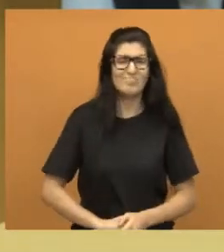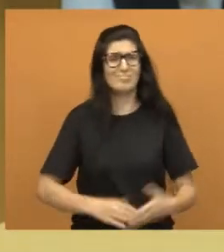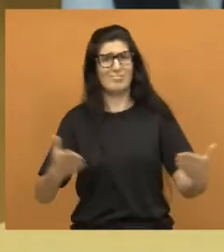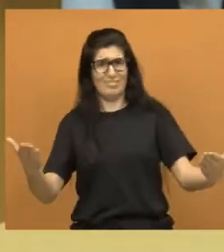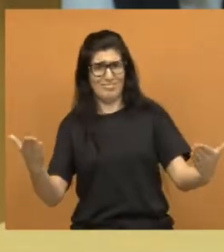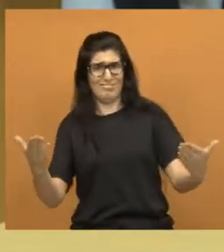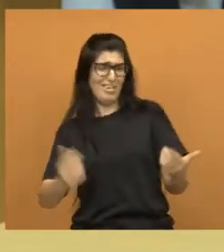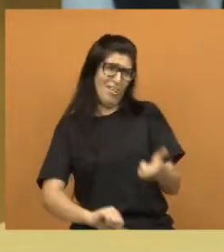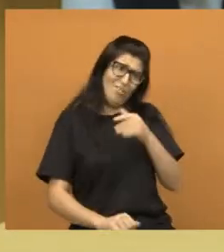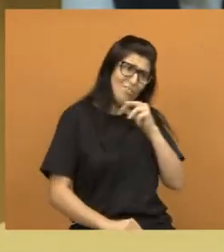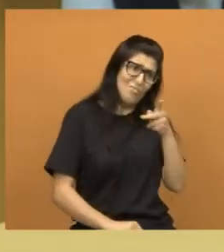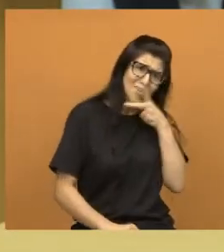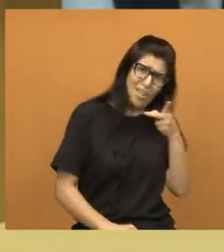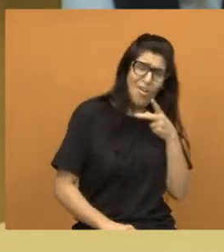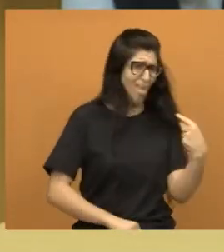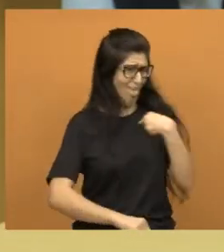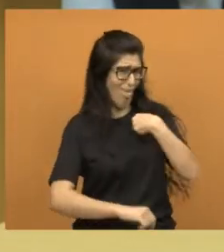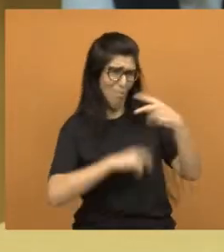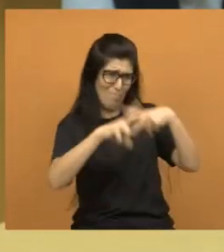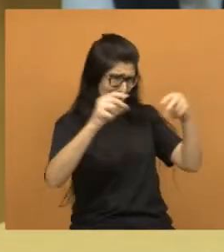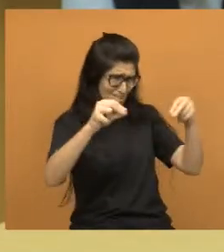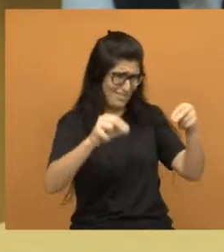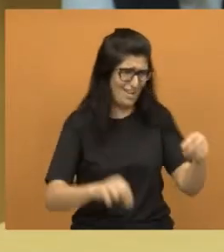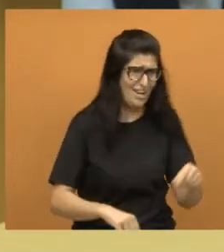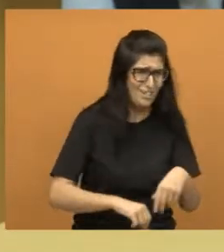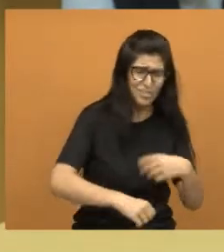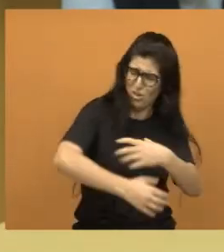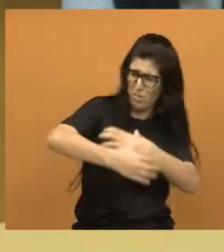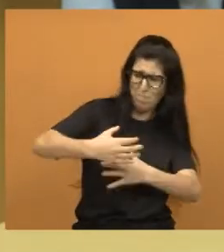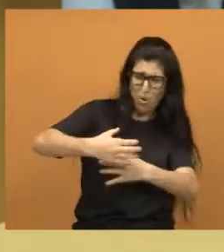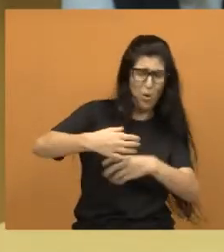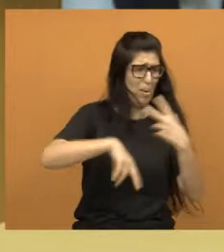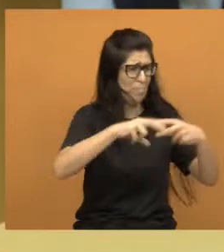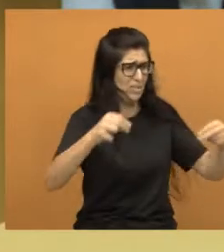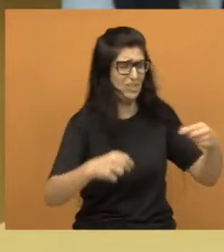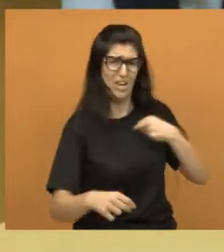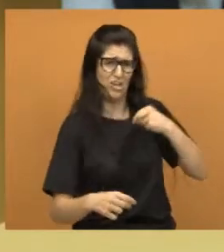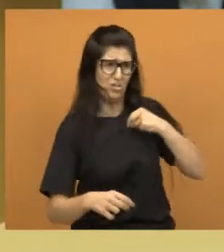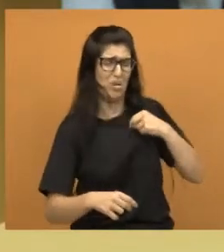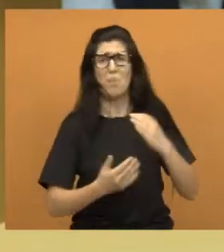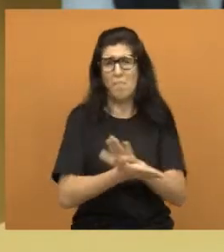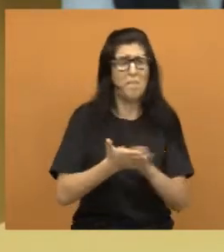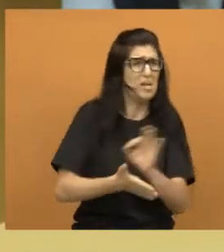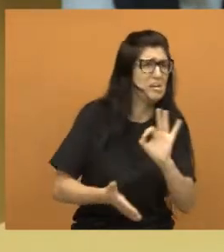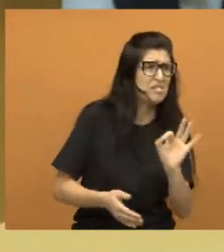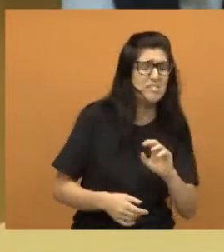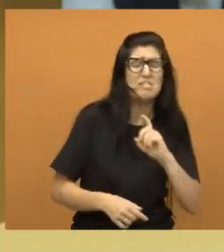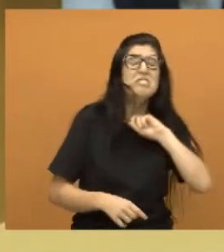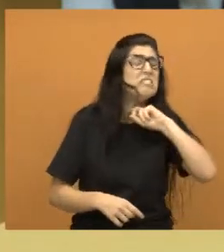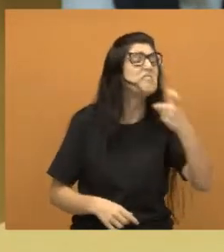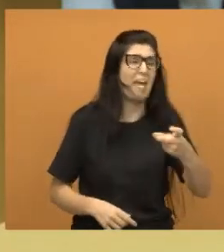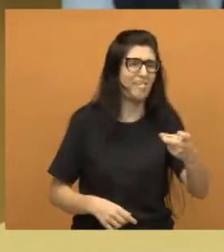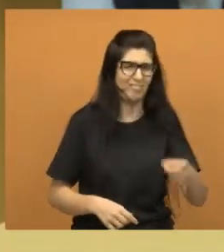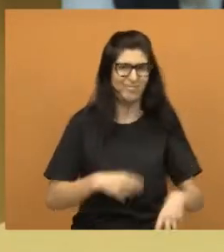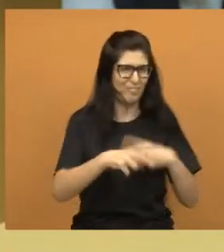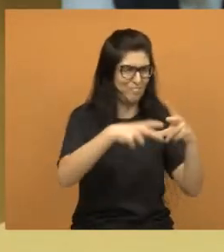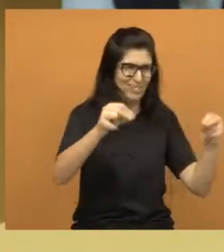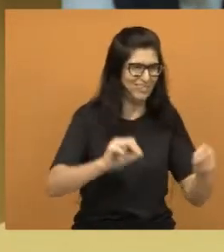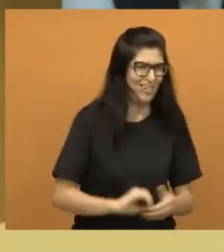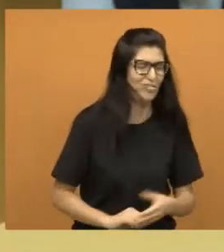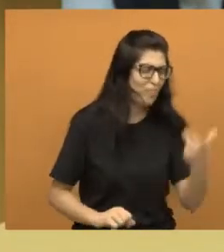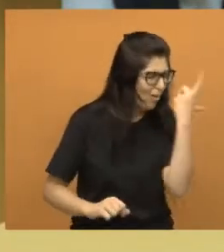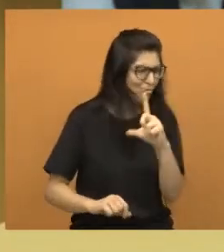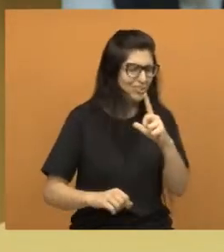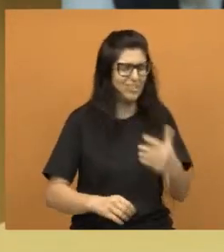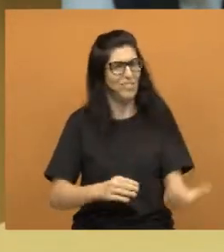Eu não dei bola para ninguém, eu não dei time de camisa para ninguém, eu não dei troféu para ninguém. E a